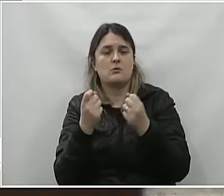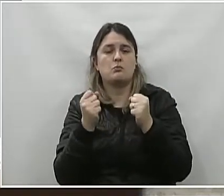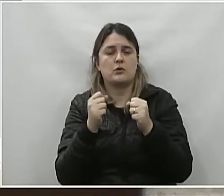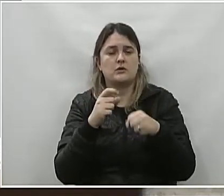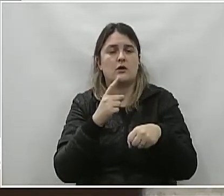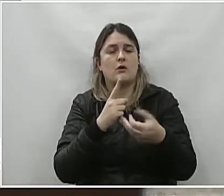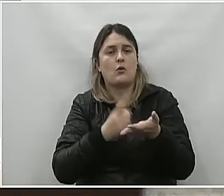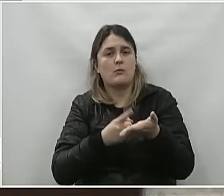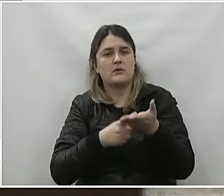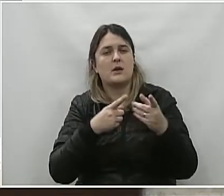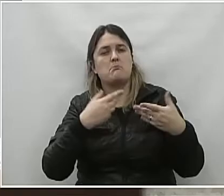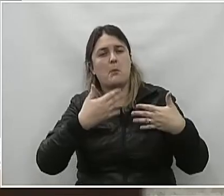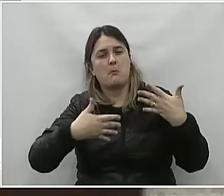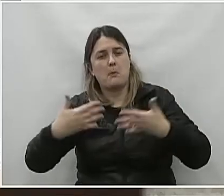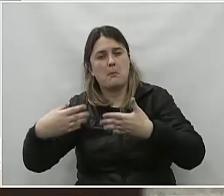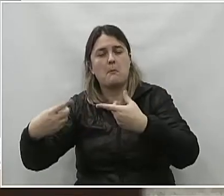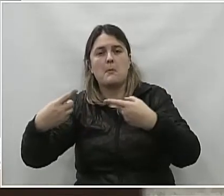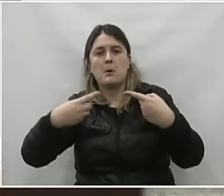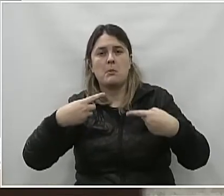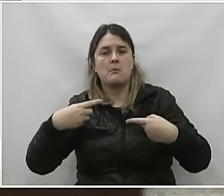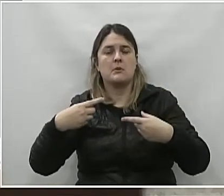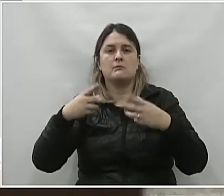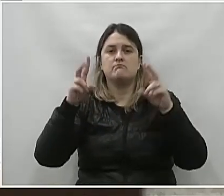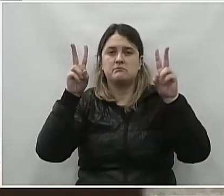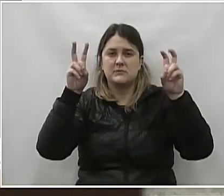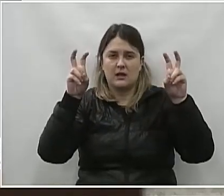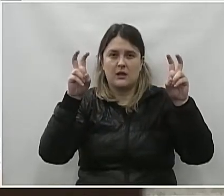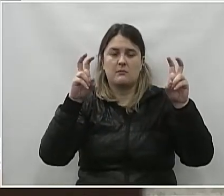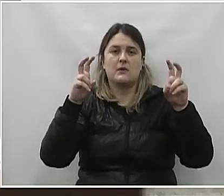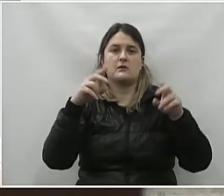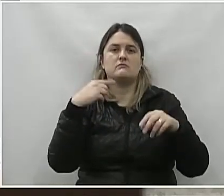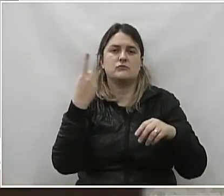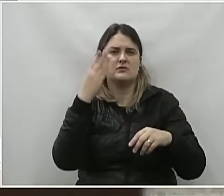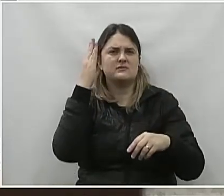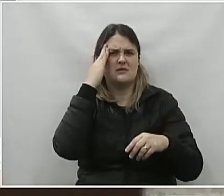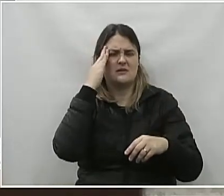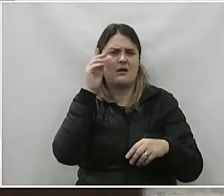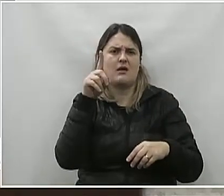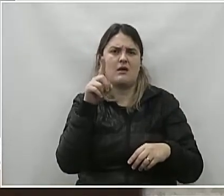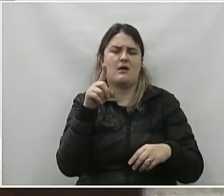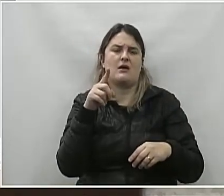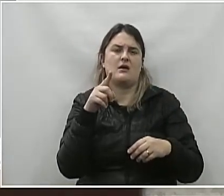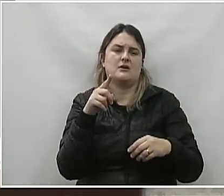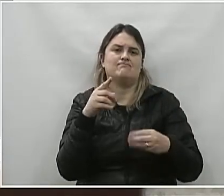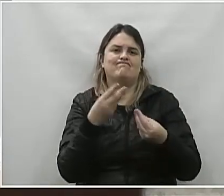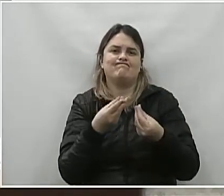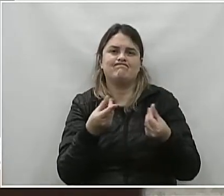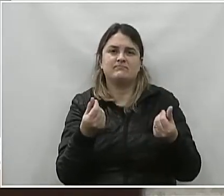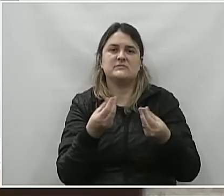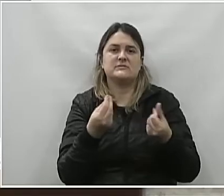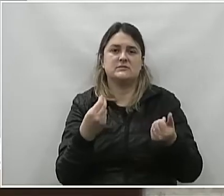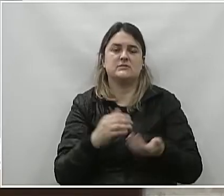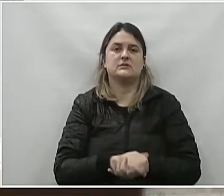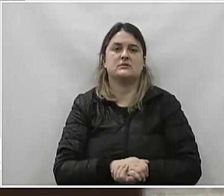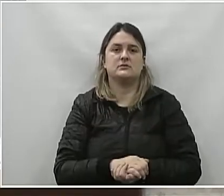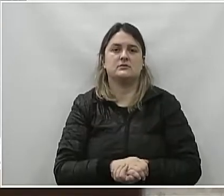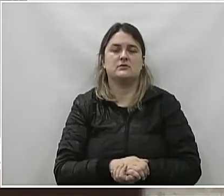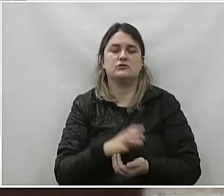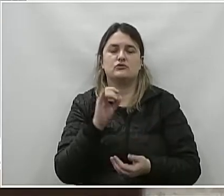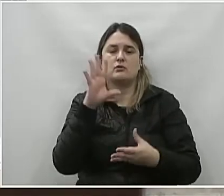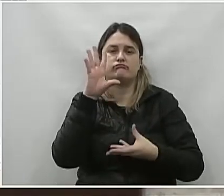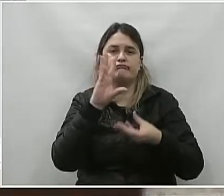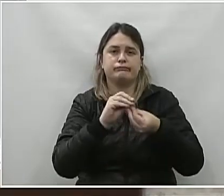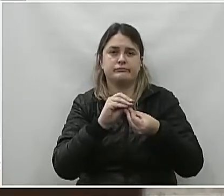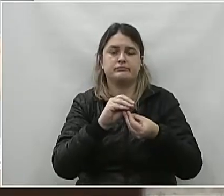a vocês também a respeito desse assunto que a gente compreende que é muito delicado. Tá ok? Fica aqui